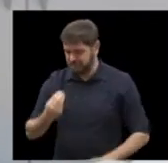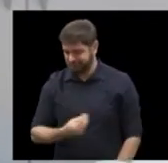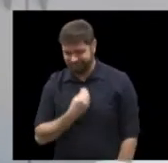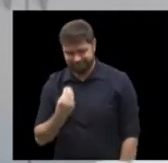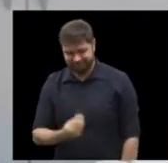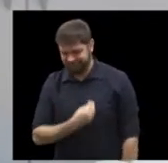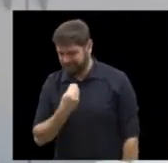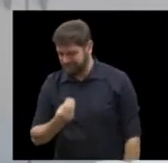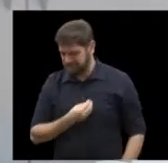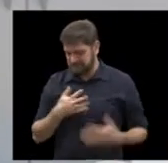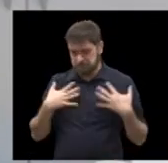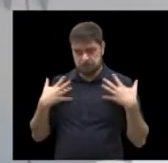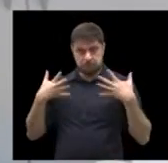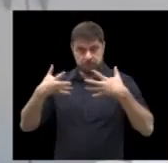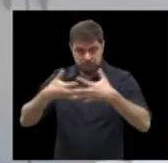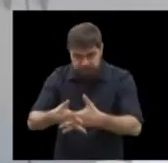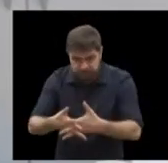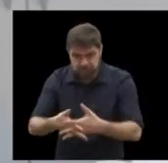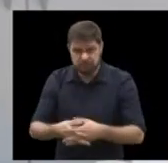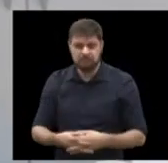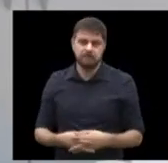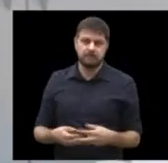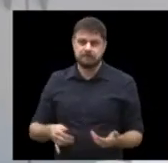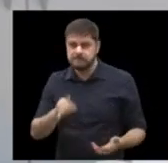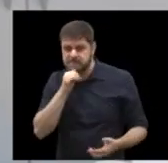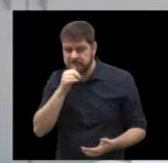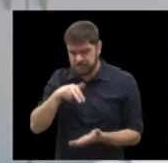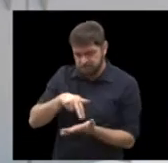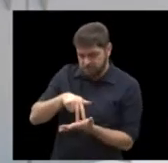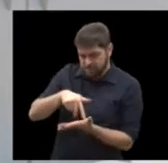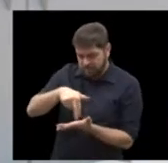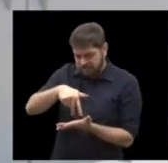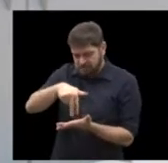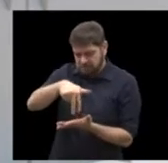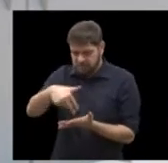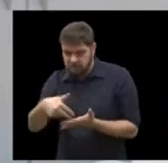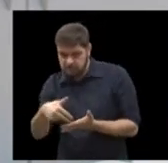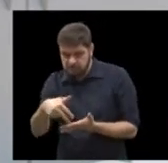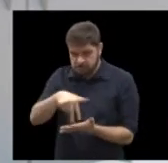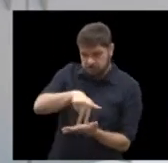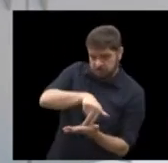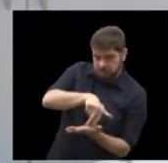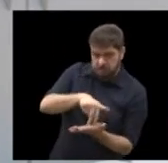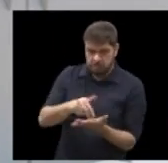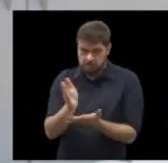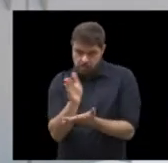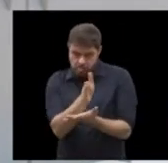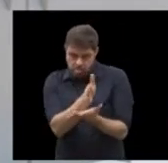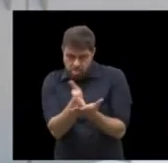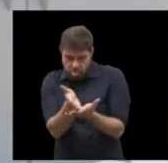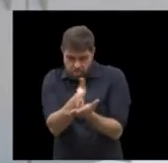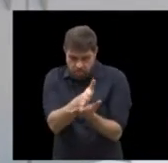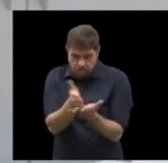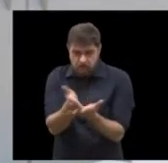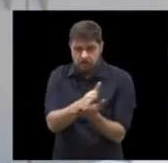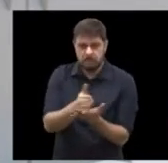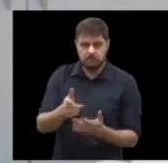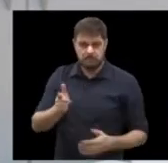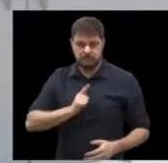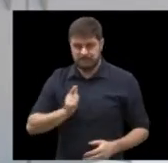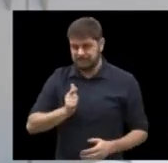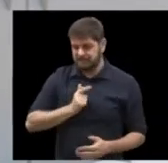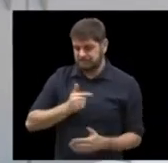dele comprometida, relacionada com a marcha, relacionada com o equilíbrio, com as perdas